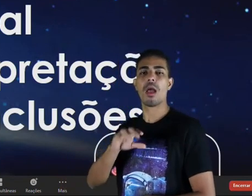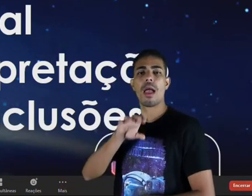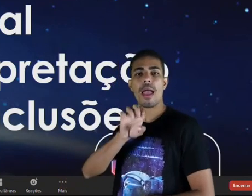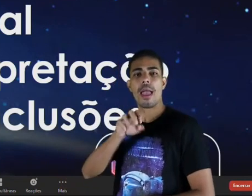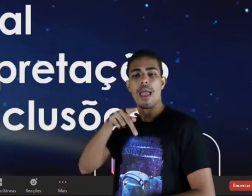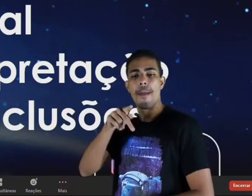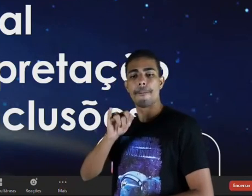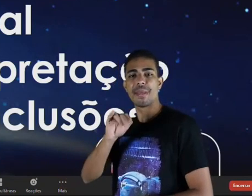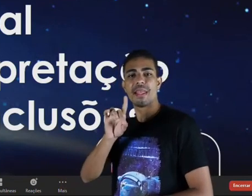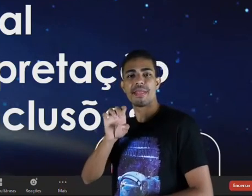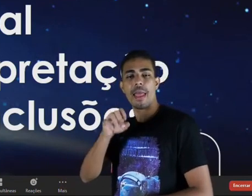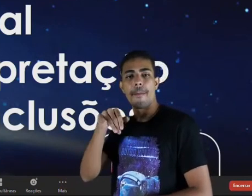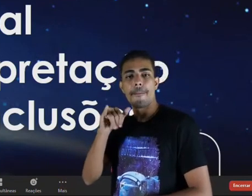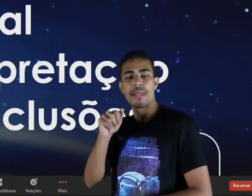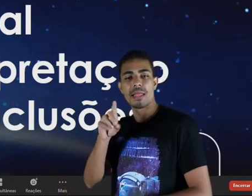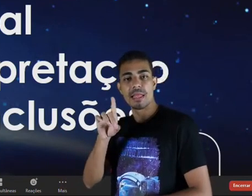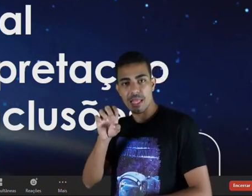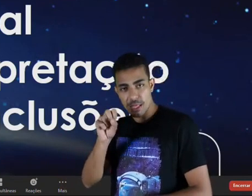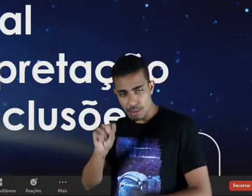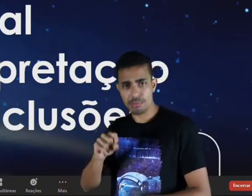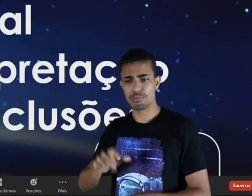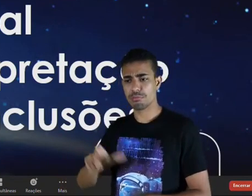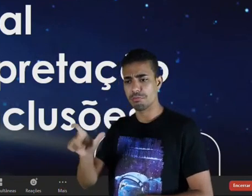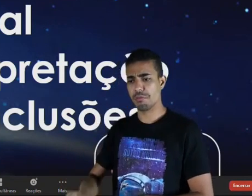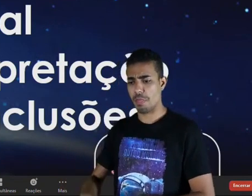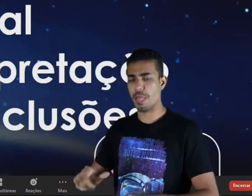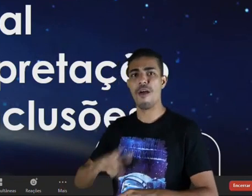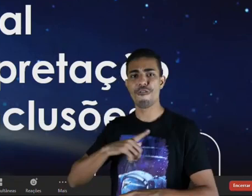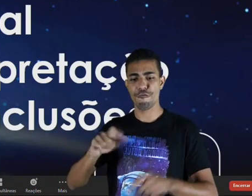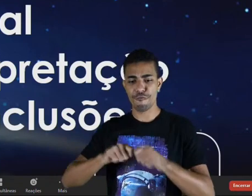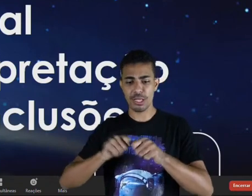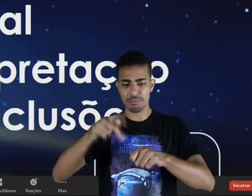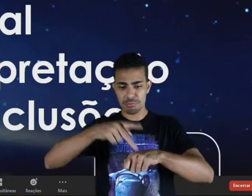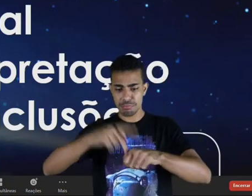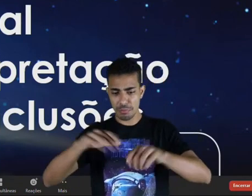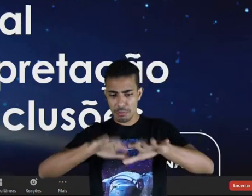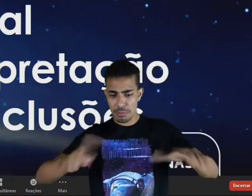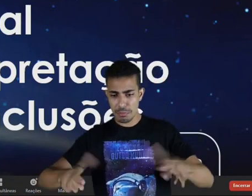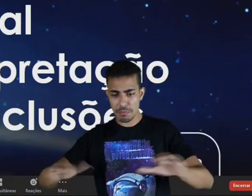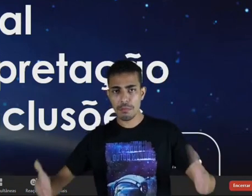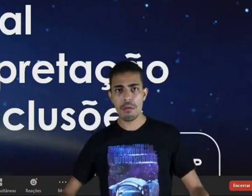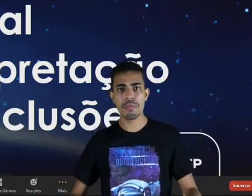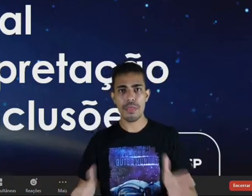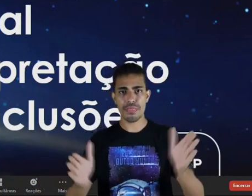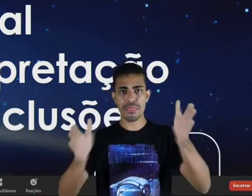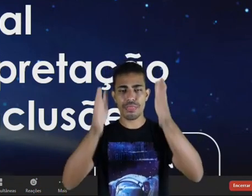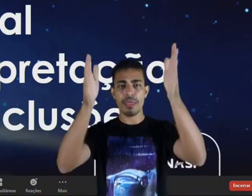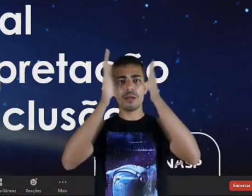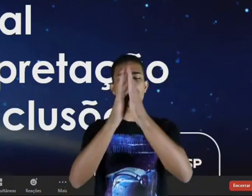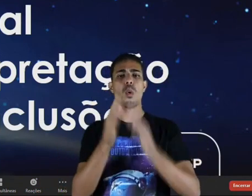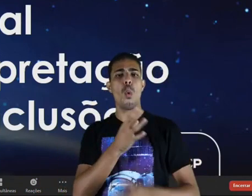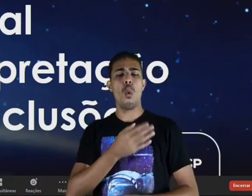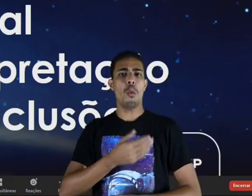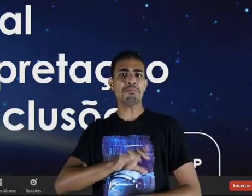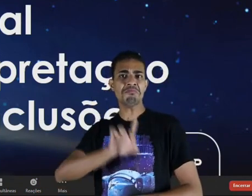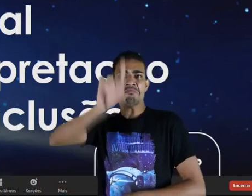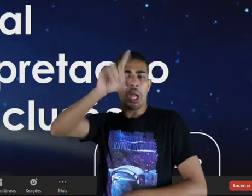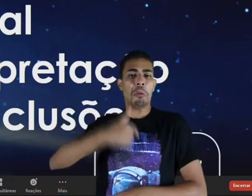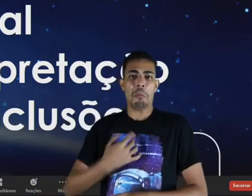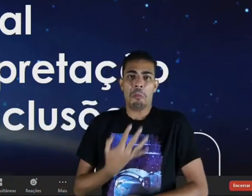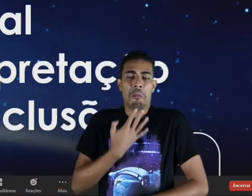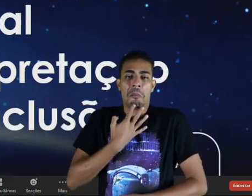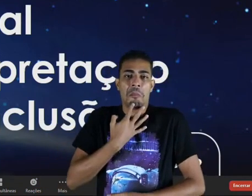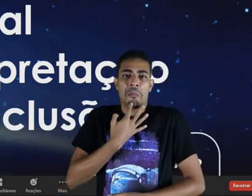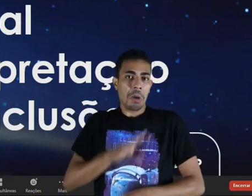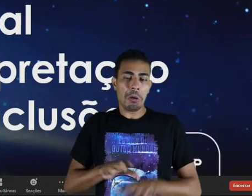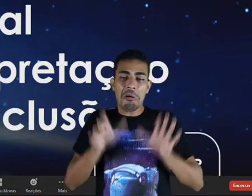para um Deus desconhecido e não havia estátua ali. Esse contexto de Epimênides me ajuda a entender melhor o episódio de Paulo